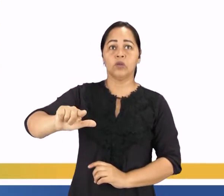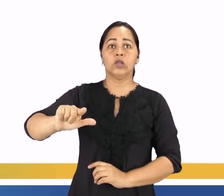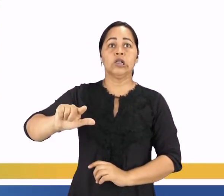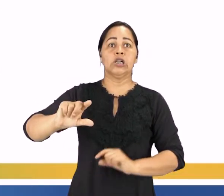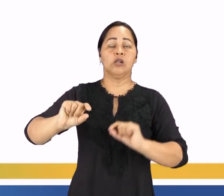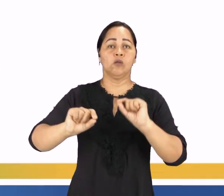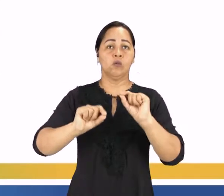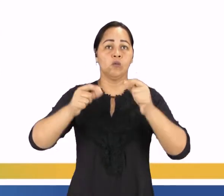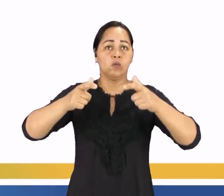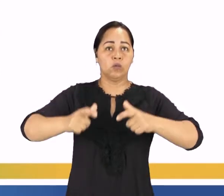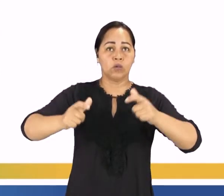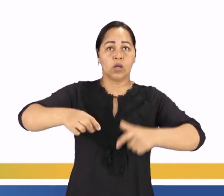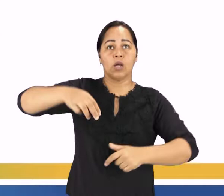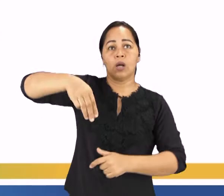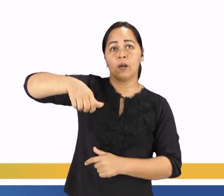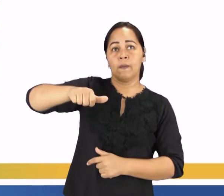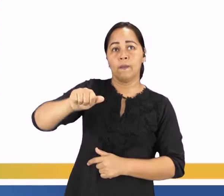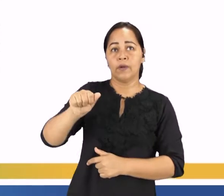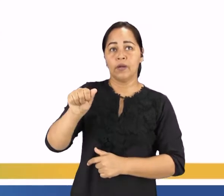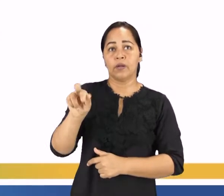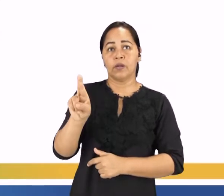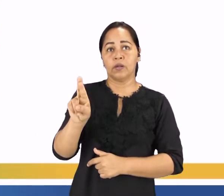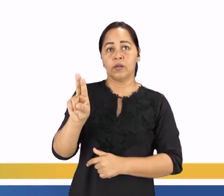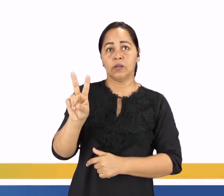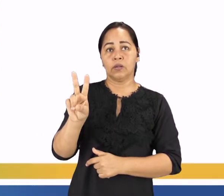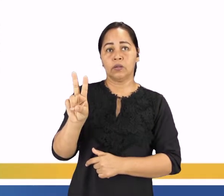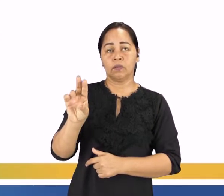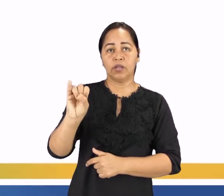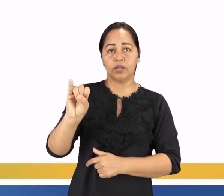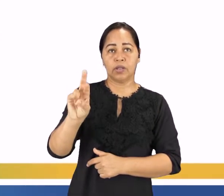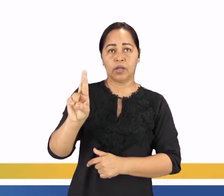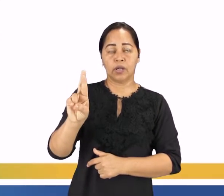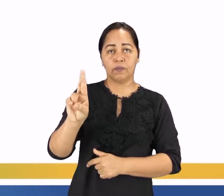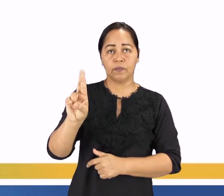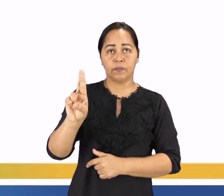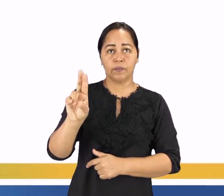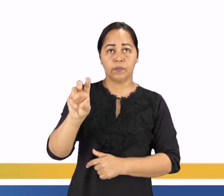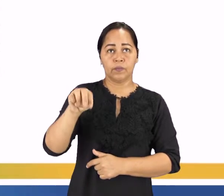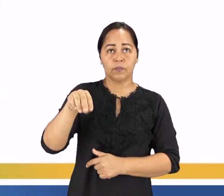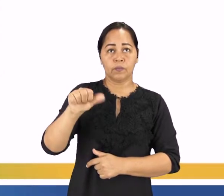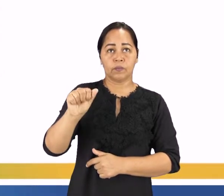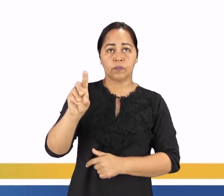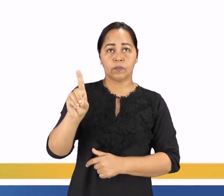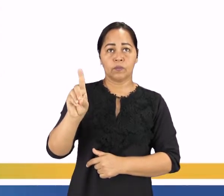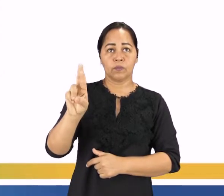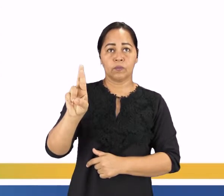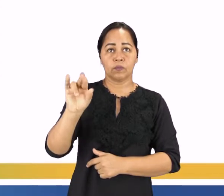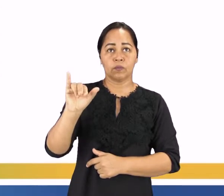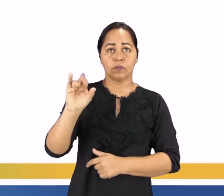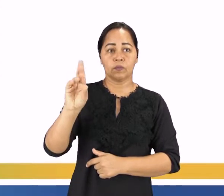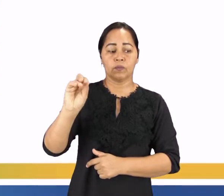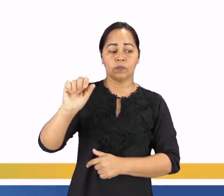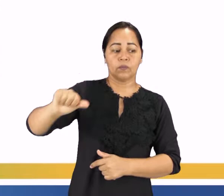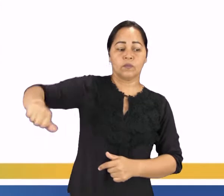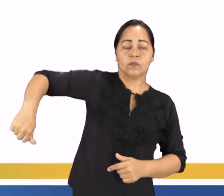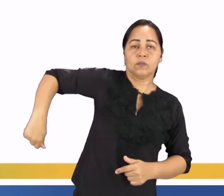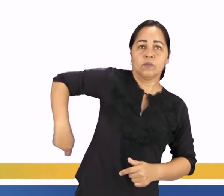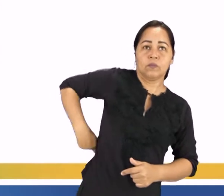Madrid, durante o período da Guerra Civil Espanhola, e México, onde foi embaixador de 1940